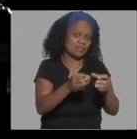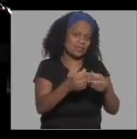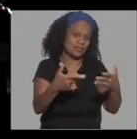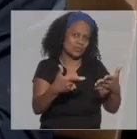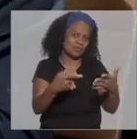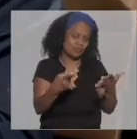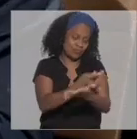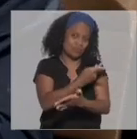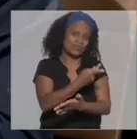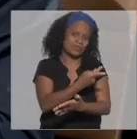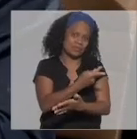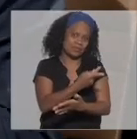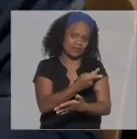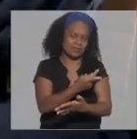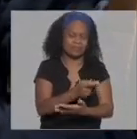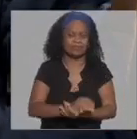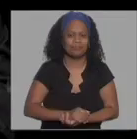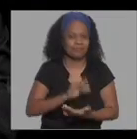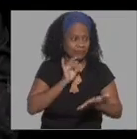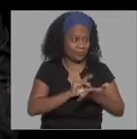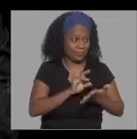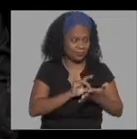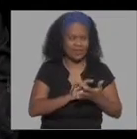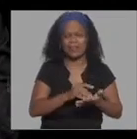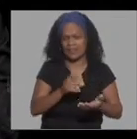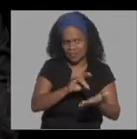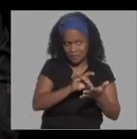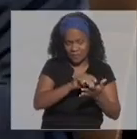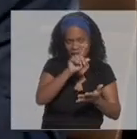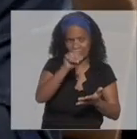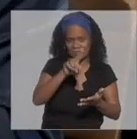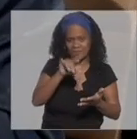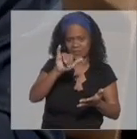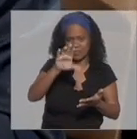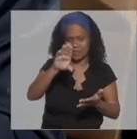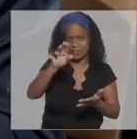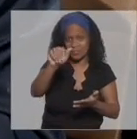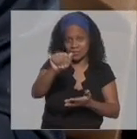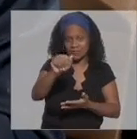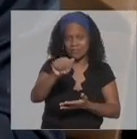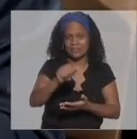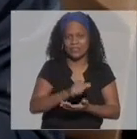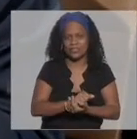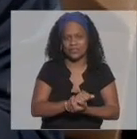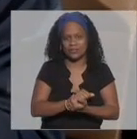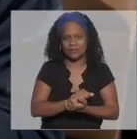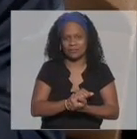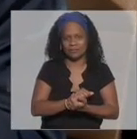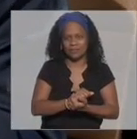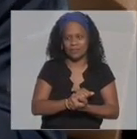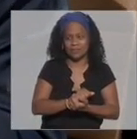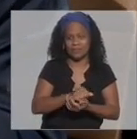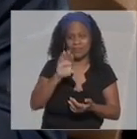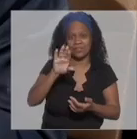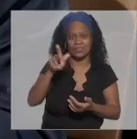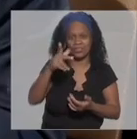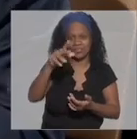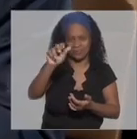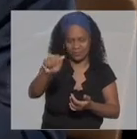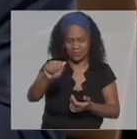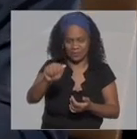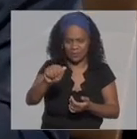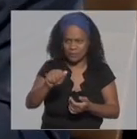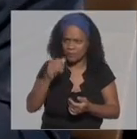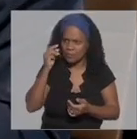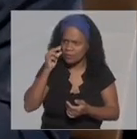mas tem muito mais a galera eu é de ética da silva tem várias produções negra sair e não acho que eu fui